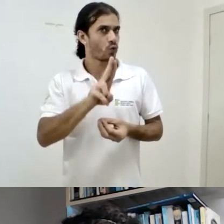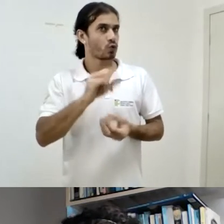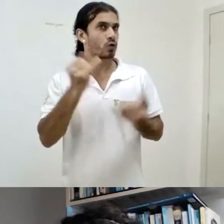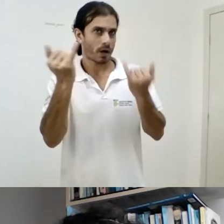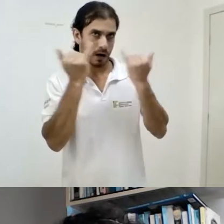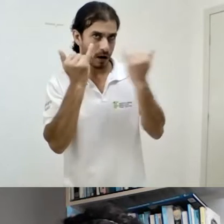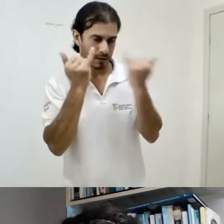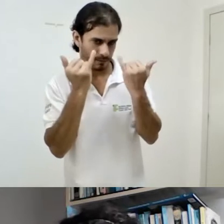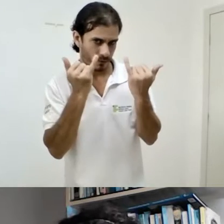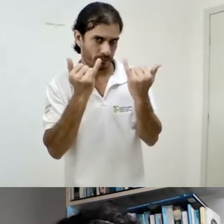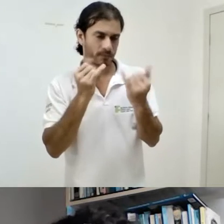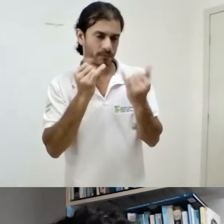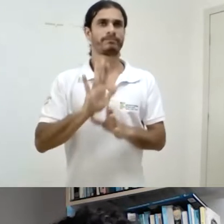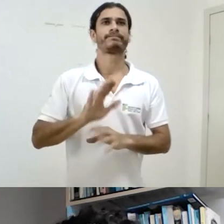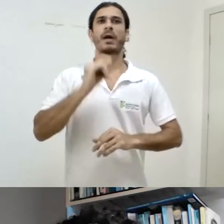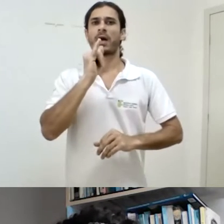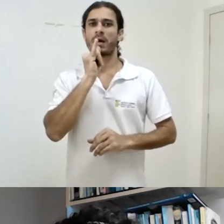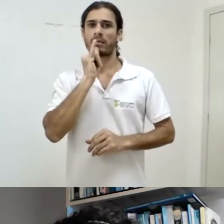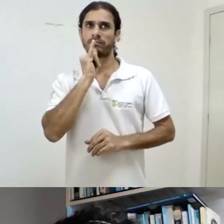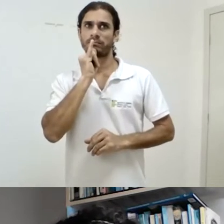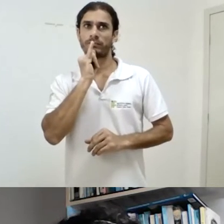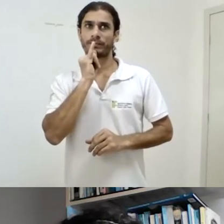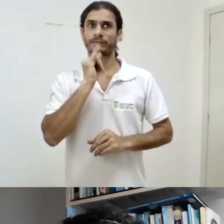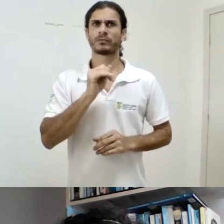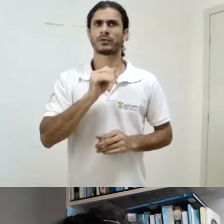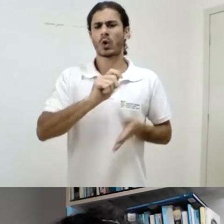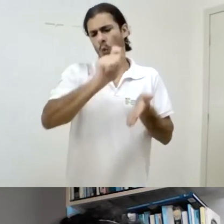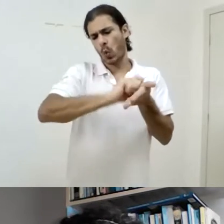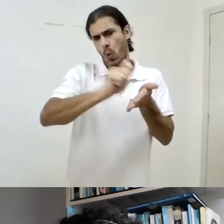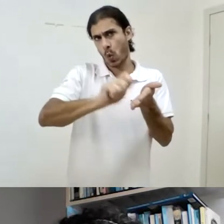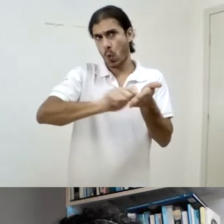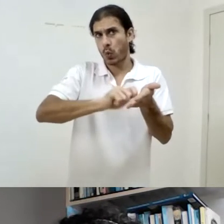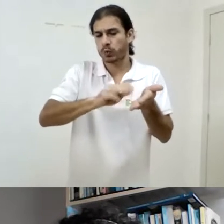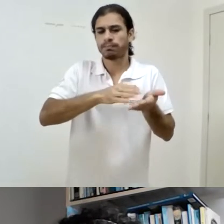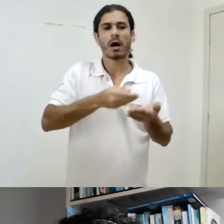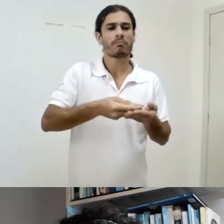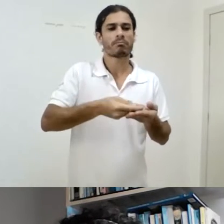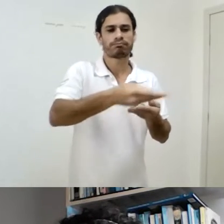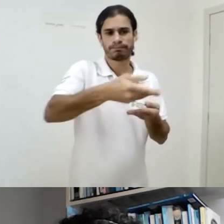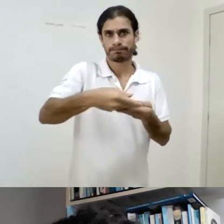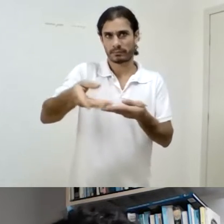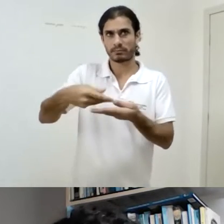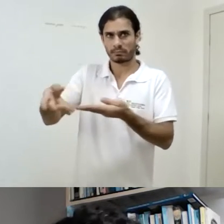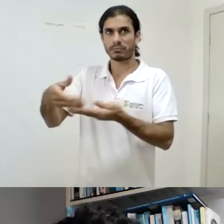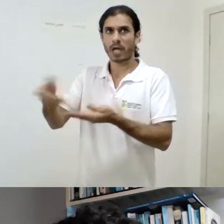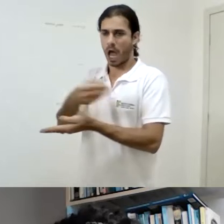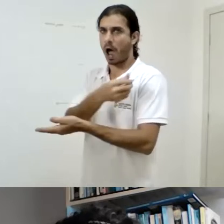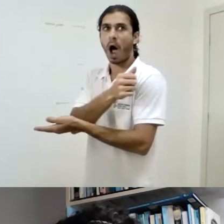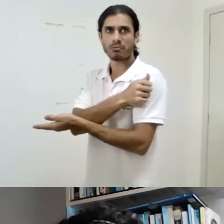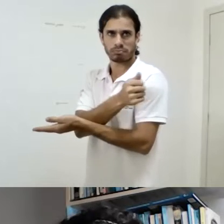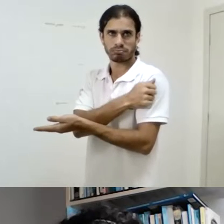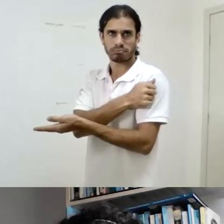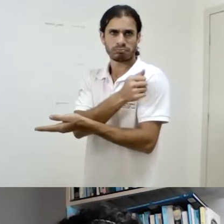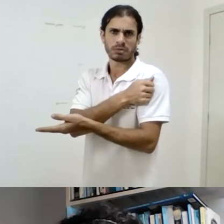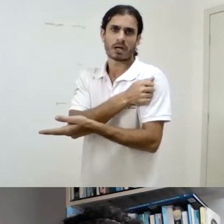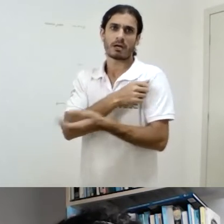exemplo, passar um questionário, para eles responderem, falar, tantas pessoas responderem isso, tantas